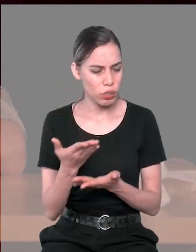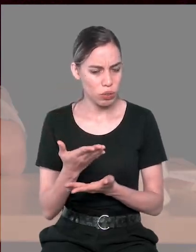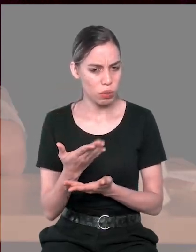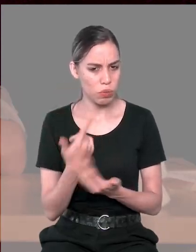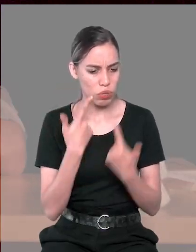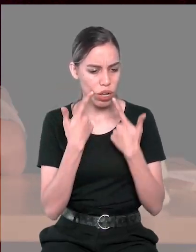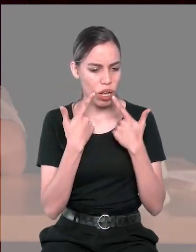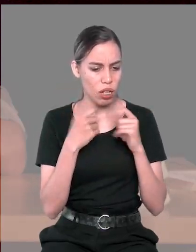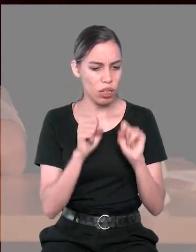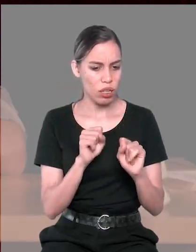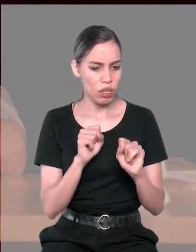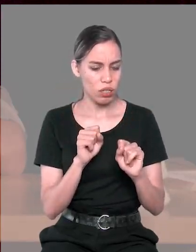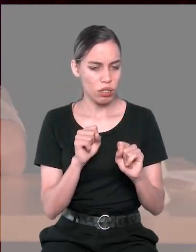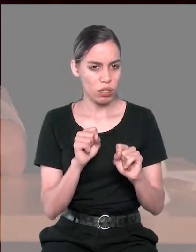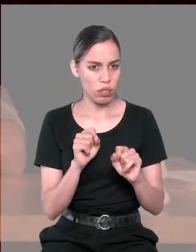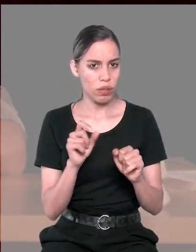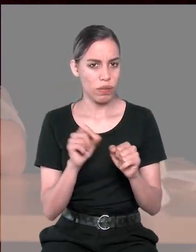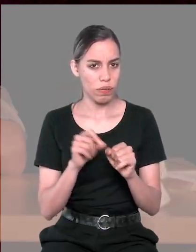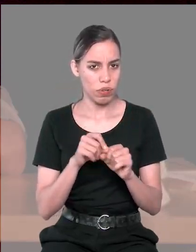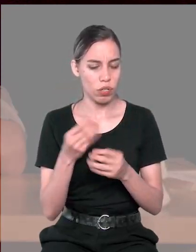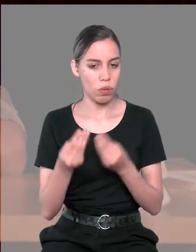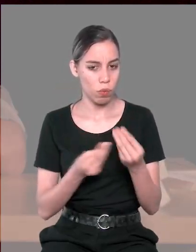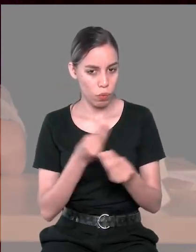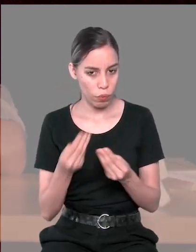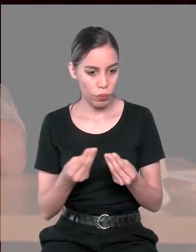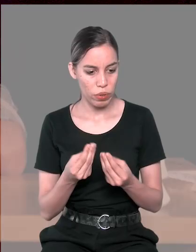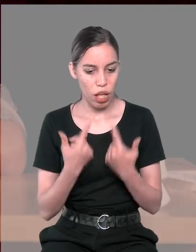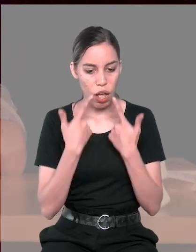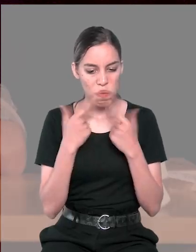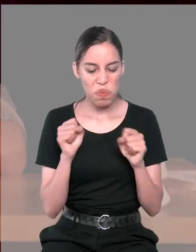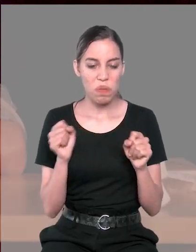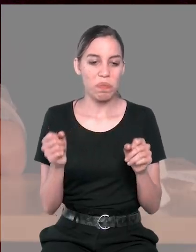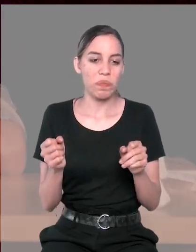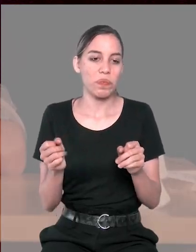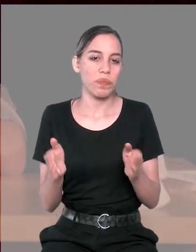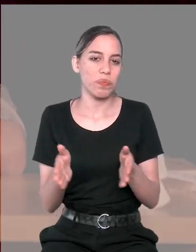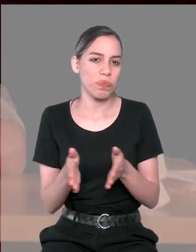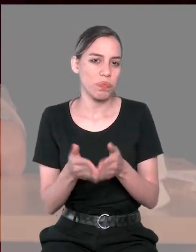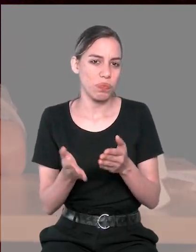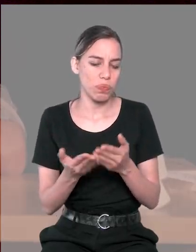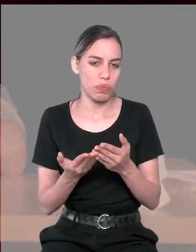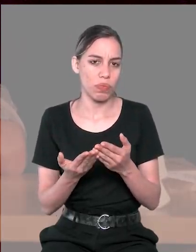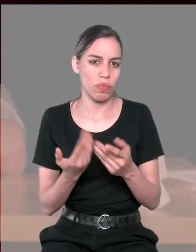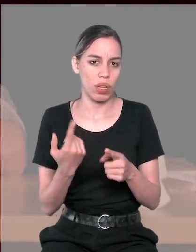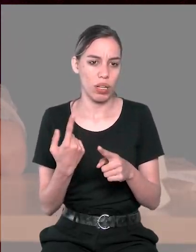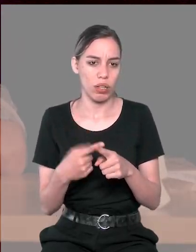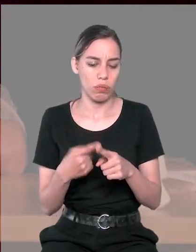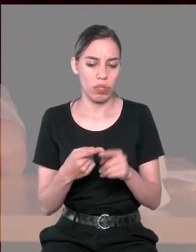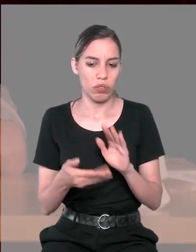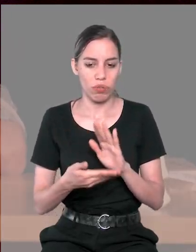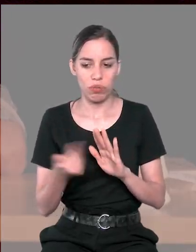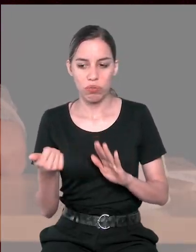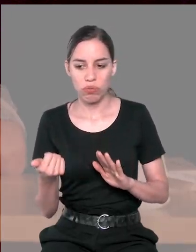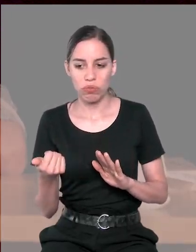linguagem, nós somos educados, né, no sentido de uma linguagem empobrecedora que nos tira